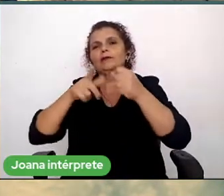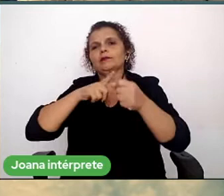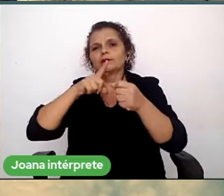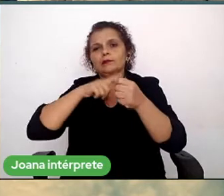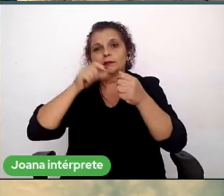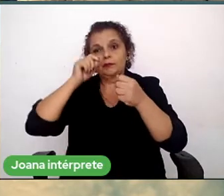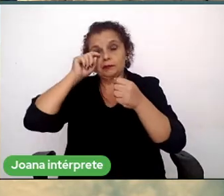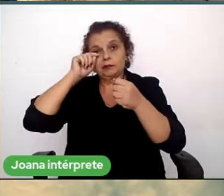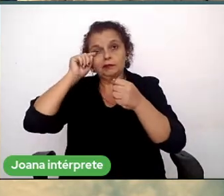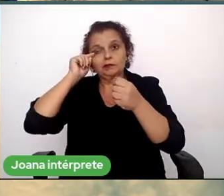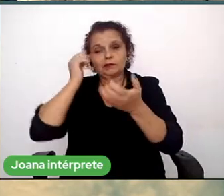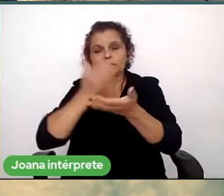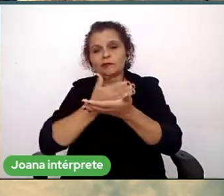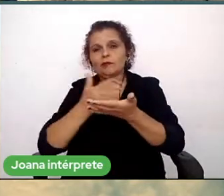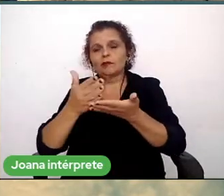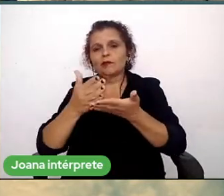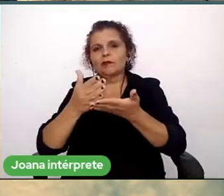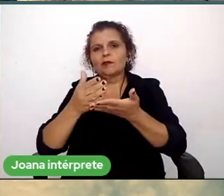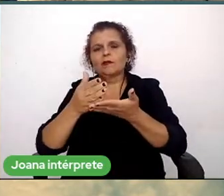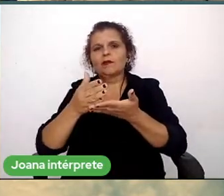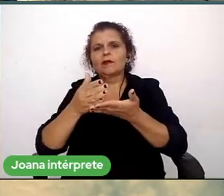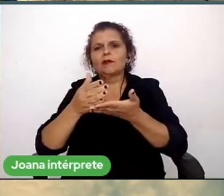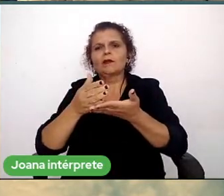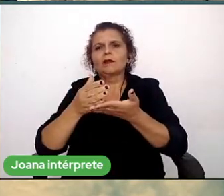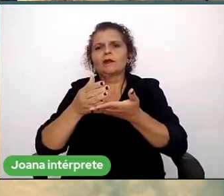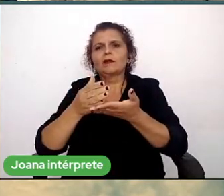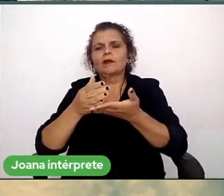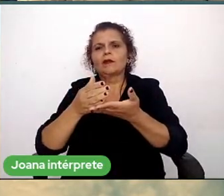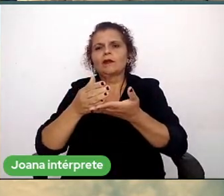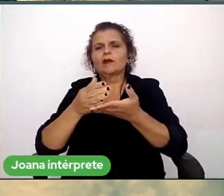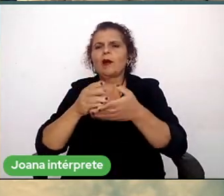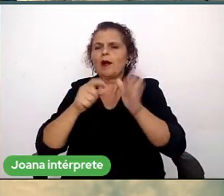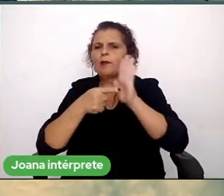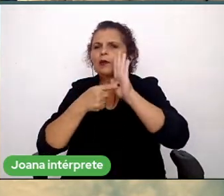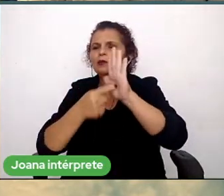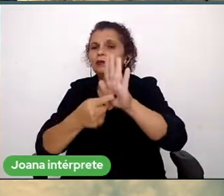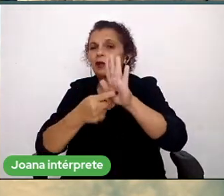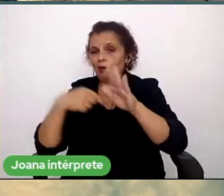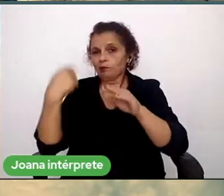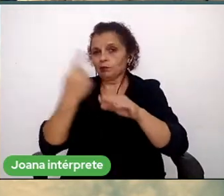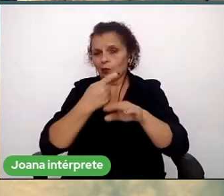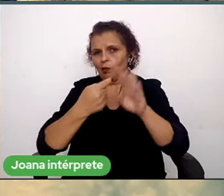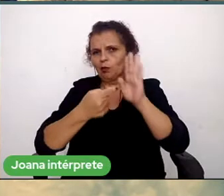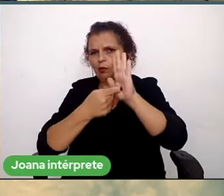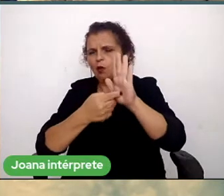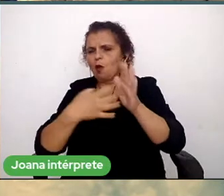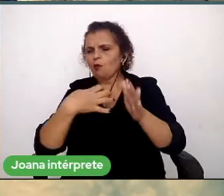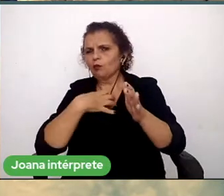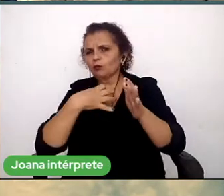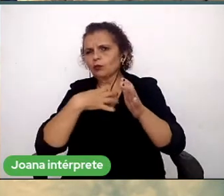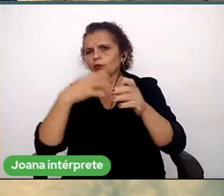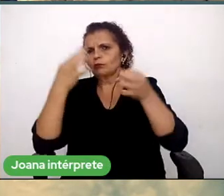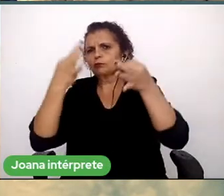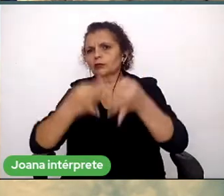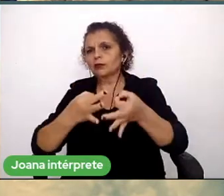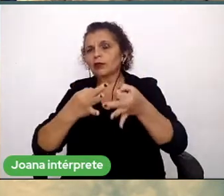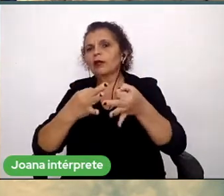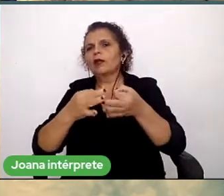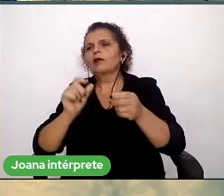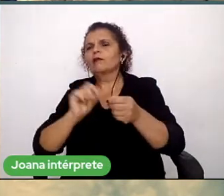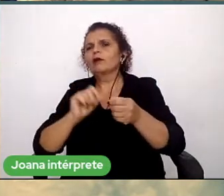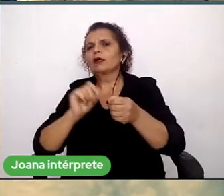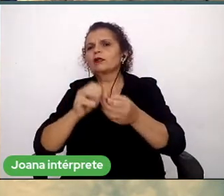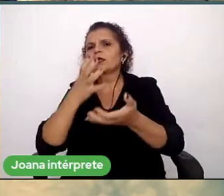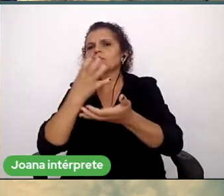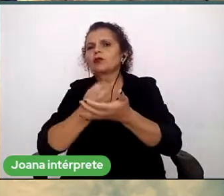ele ele começa a mostrar para é uma forma de fazer